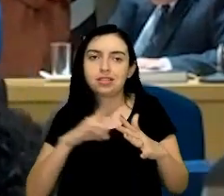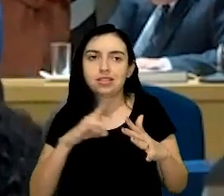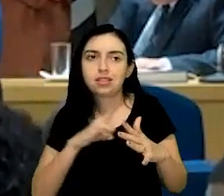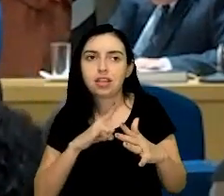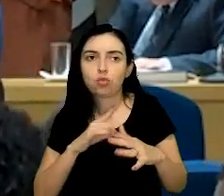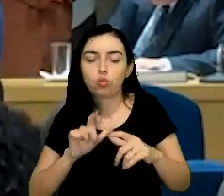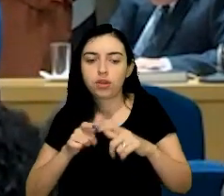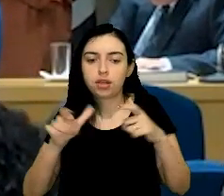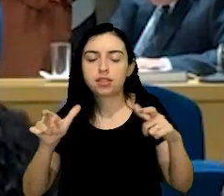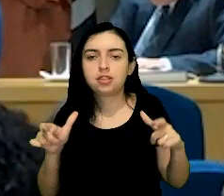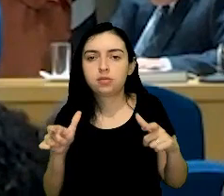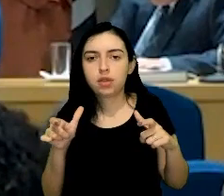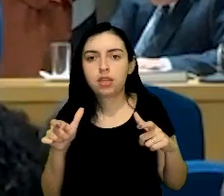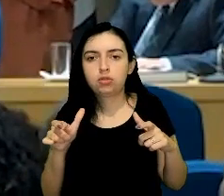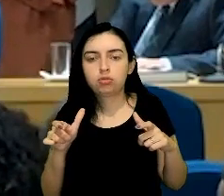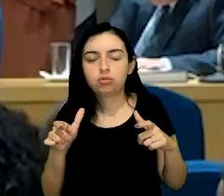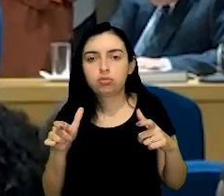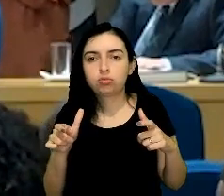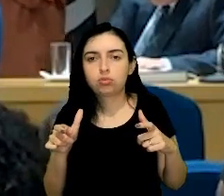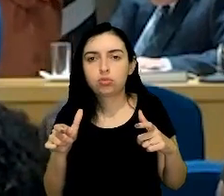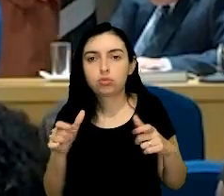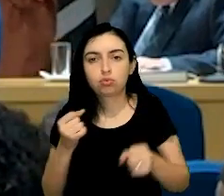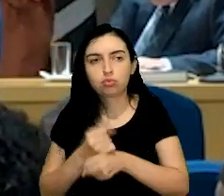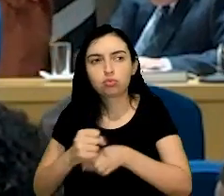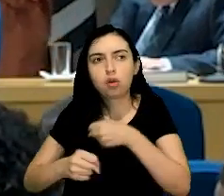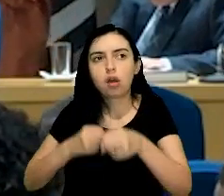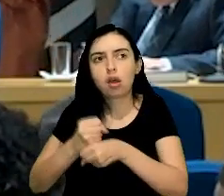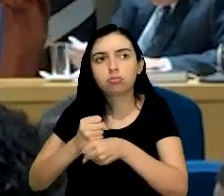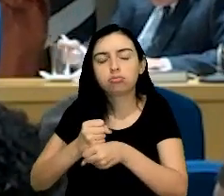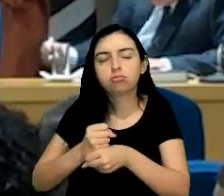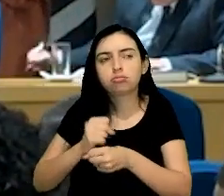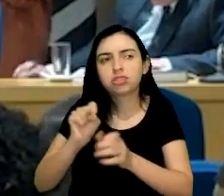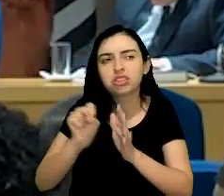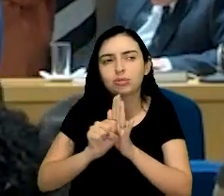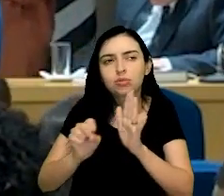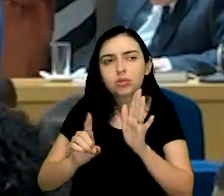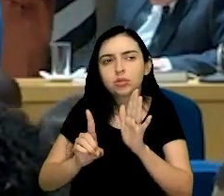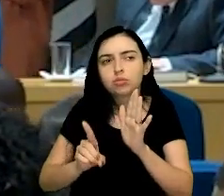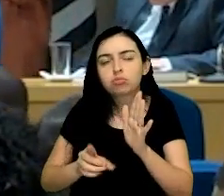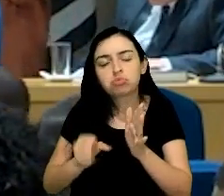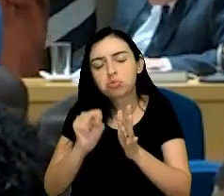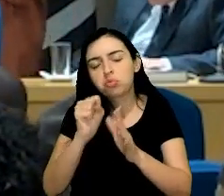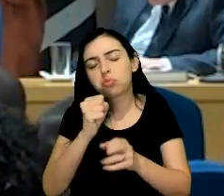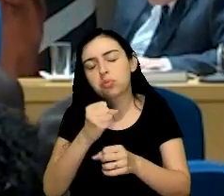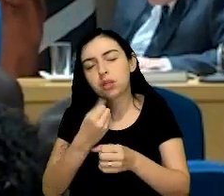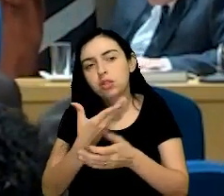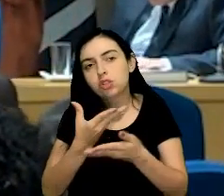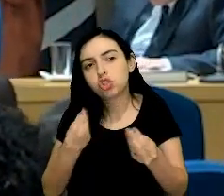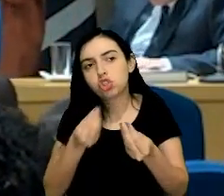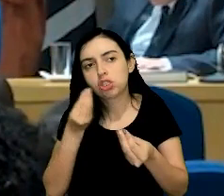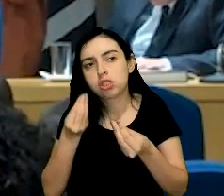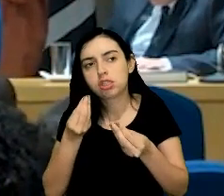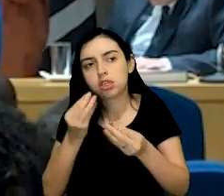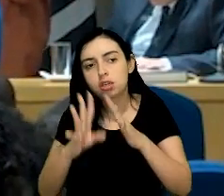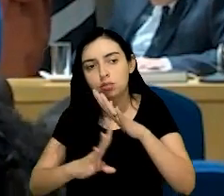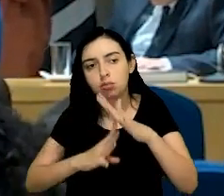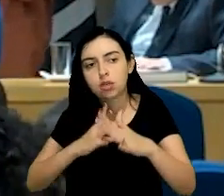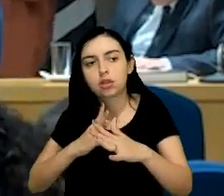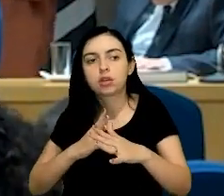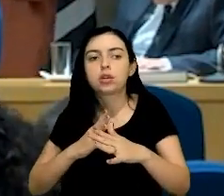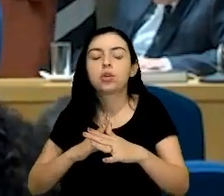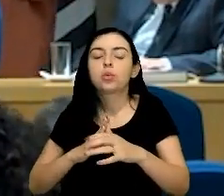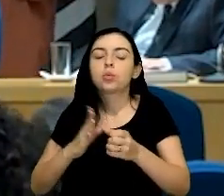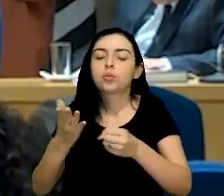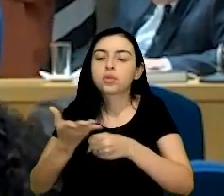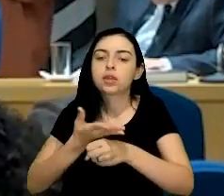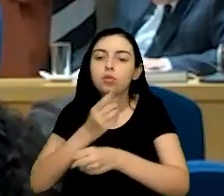nas últimas décadas, nos últimos anos, de imigrantes com ensino médio e